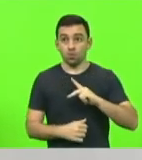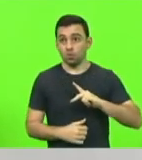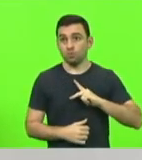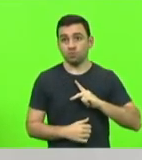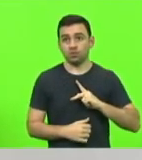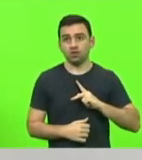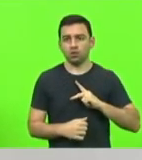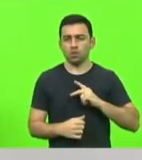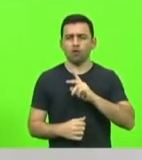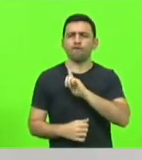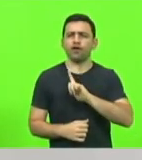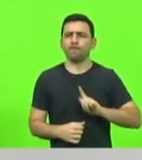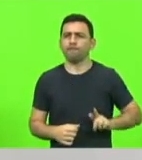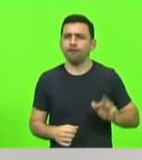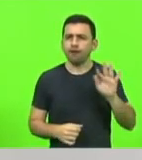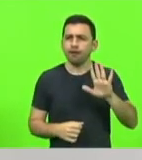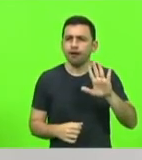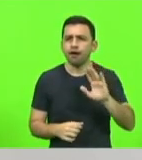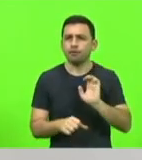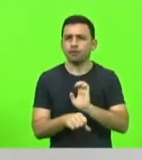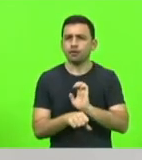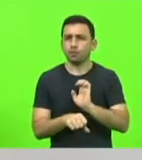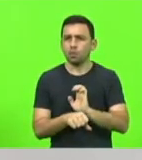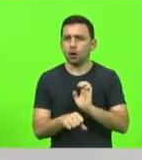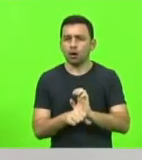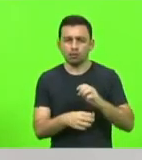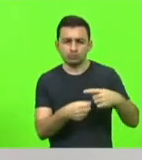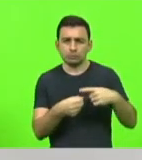seja o governo federal, estadual, municipal,